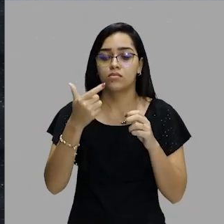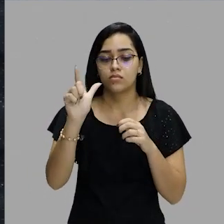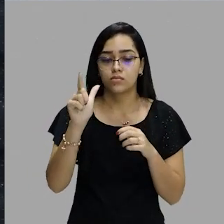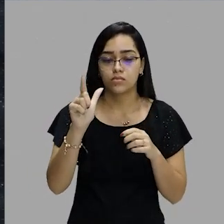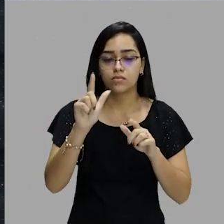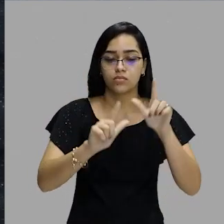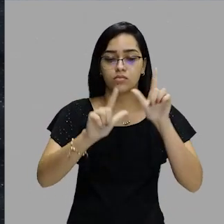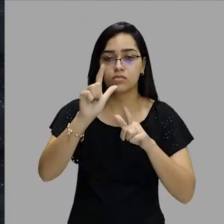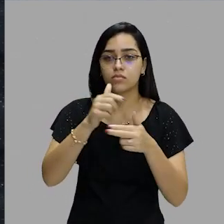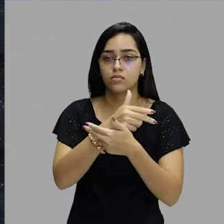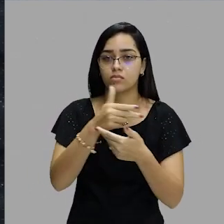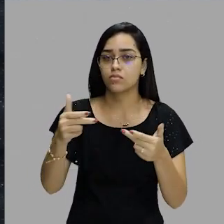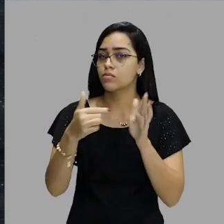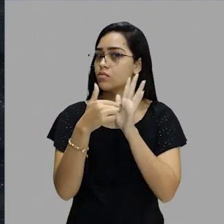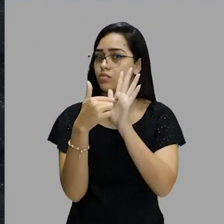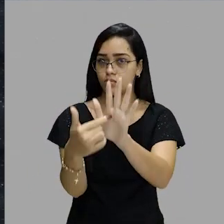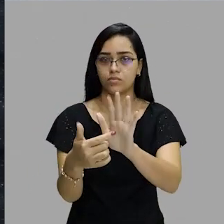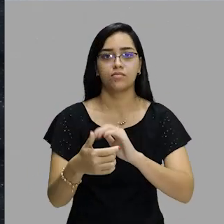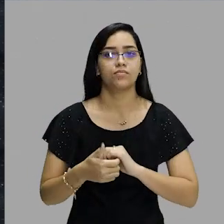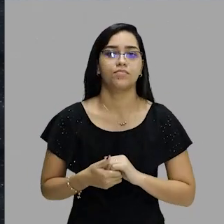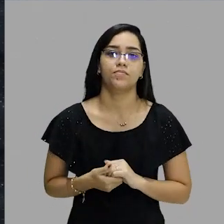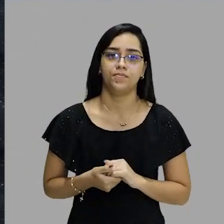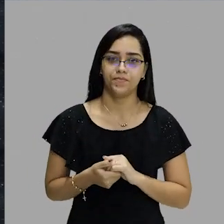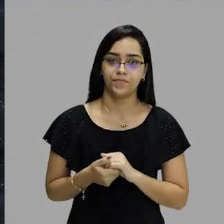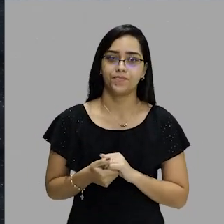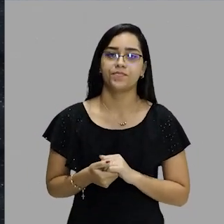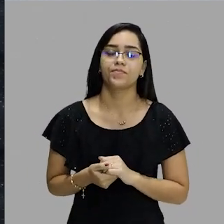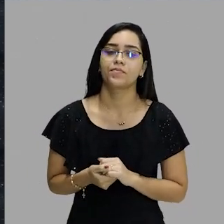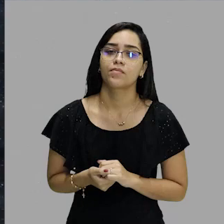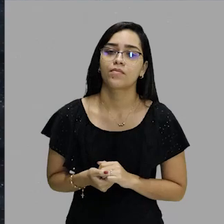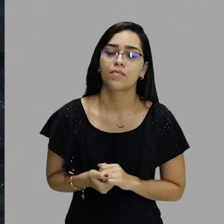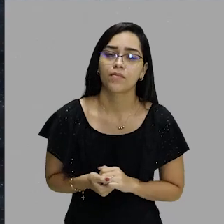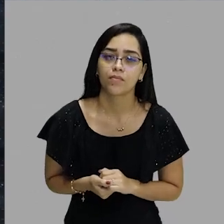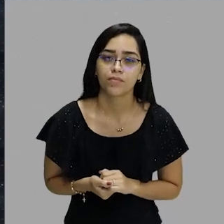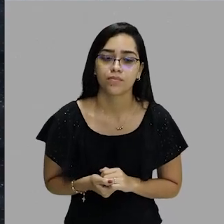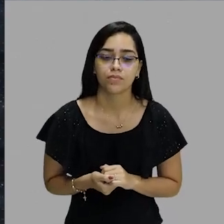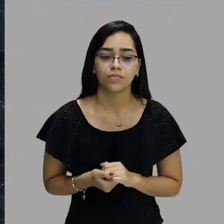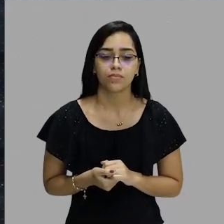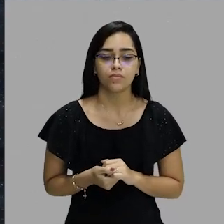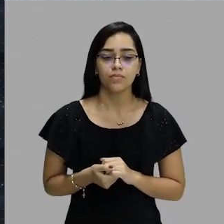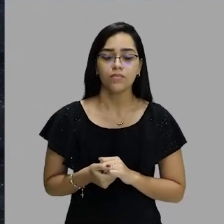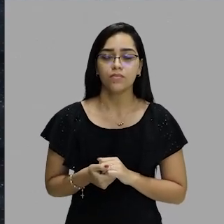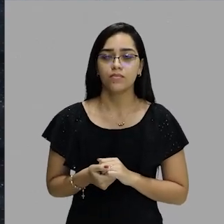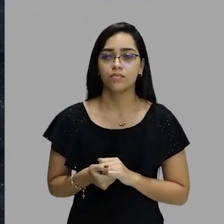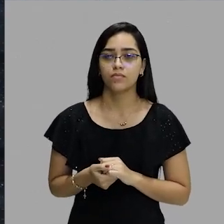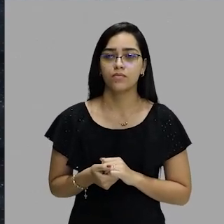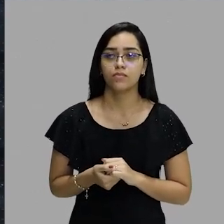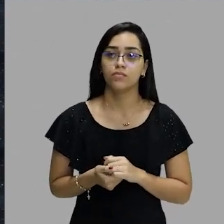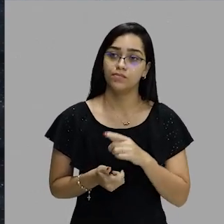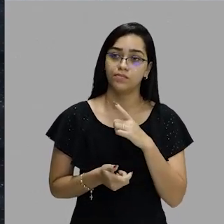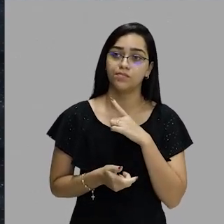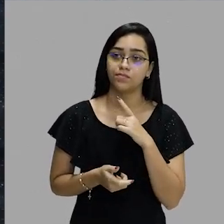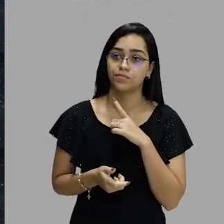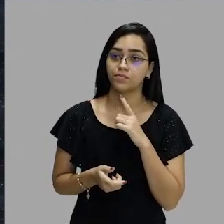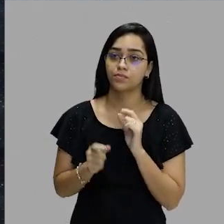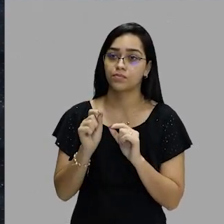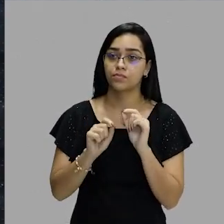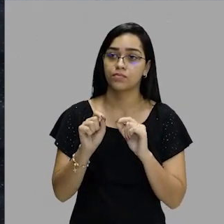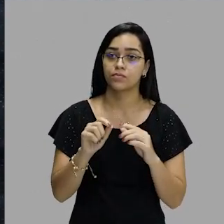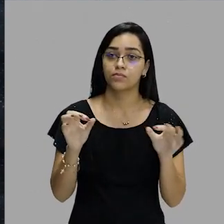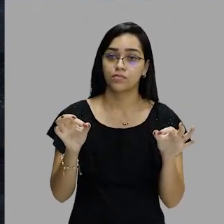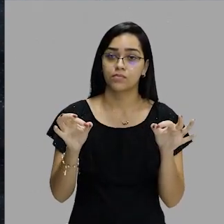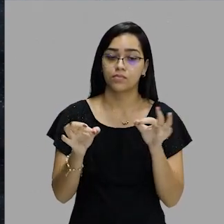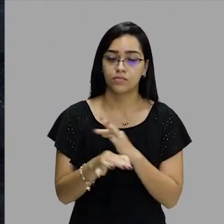as pautas que os outros veículos de mídia não contemplavam. Aí eu tenho, agora aqui